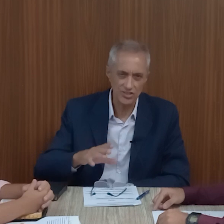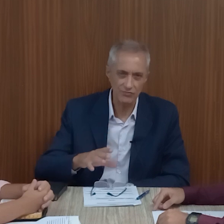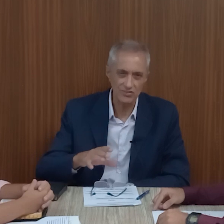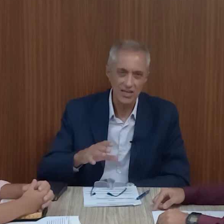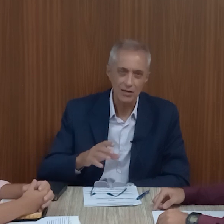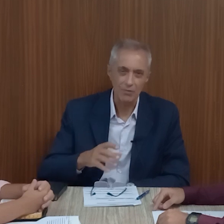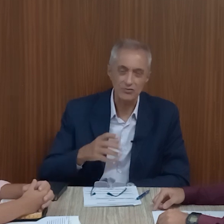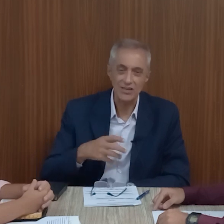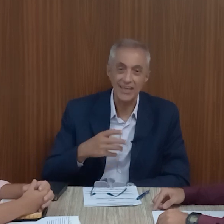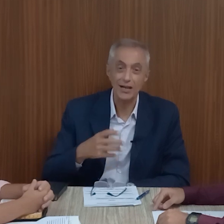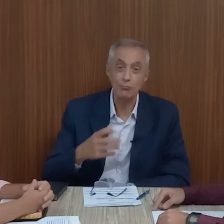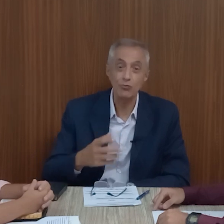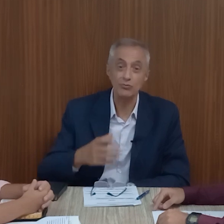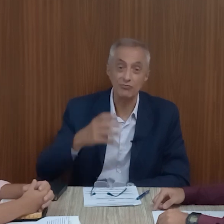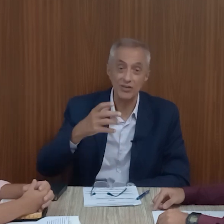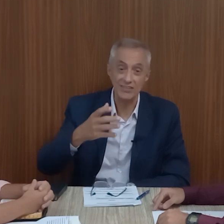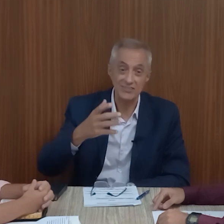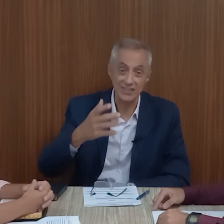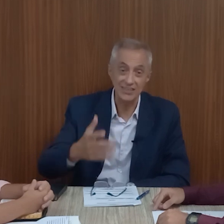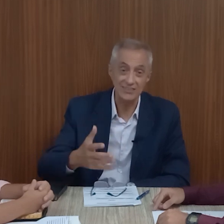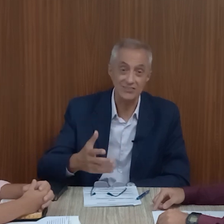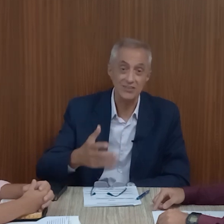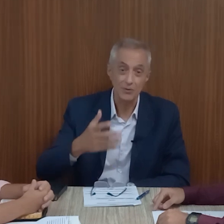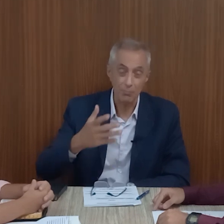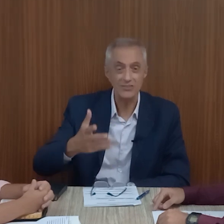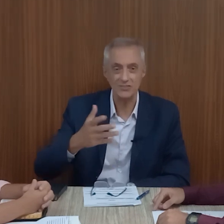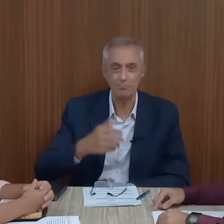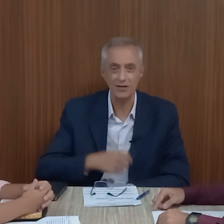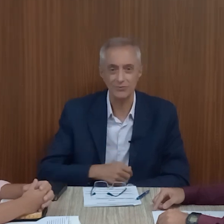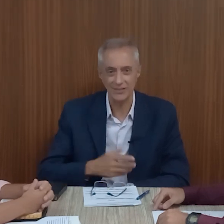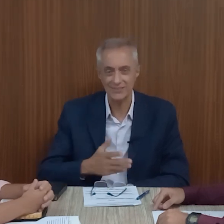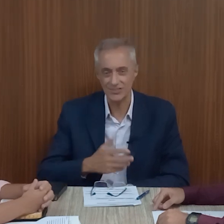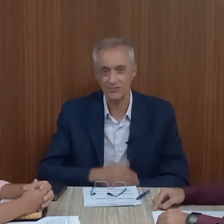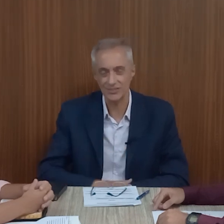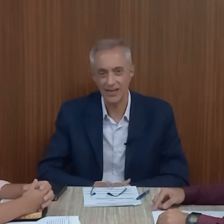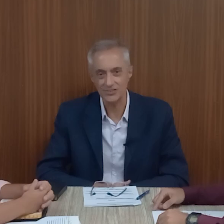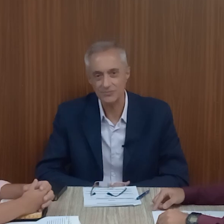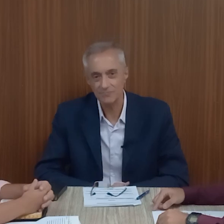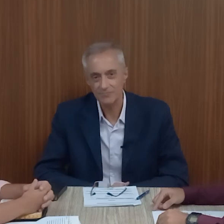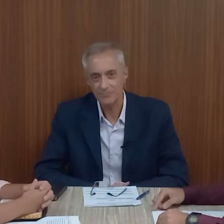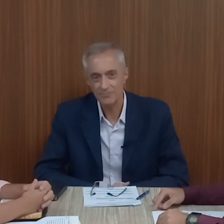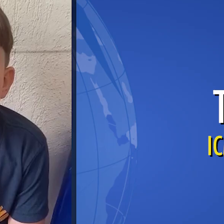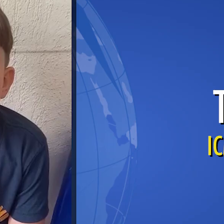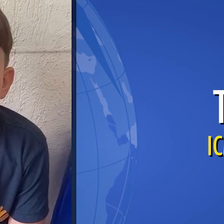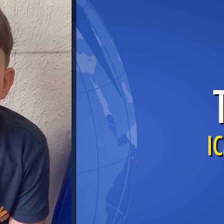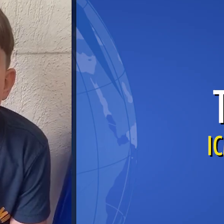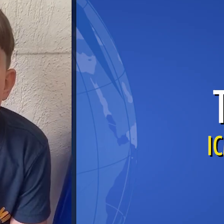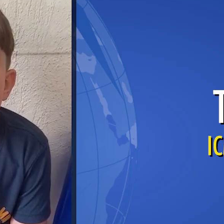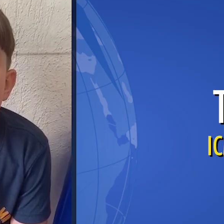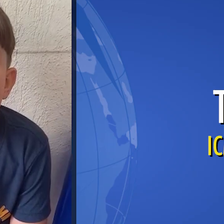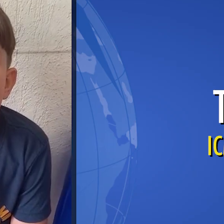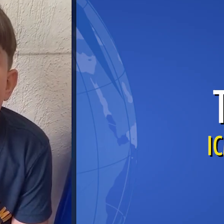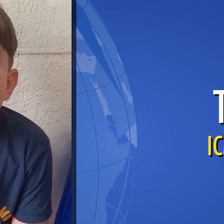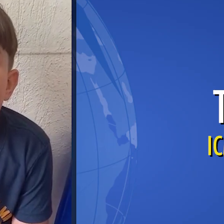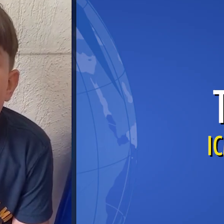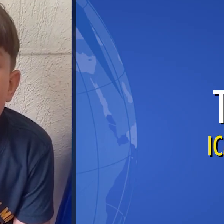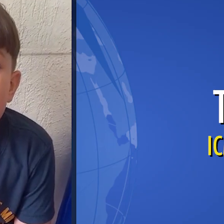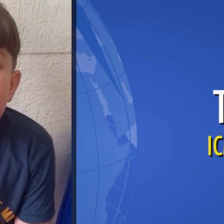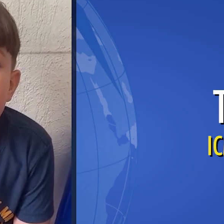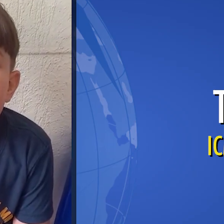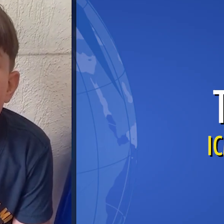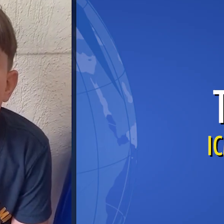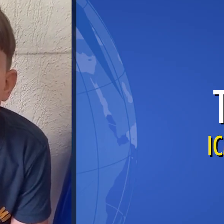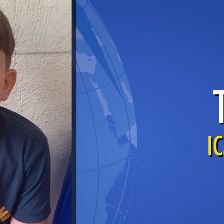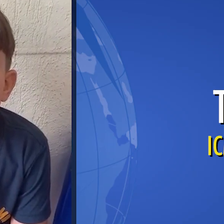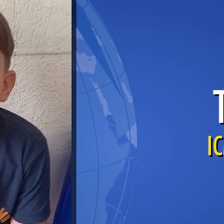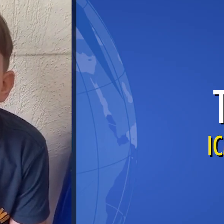respostas objetivas, mas nos alegra muito ver as crianças participando dessa atividade. Thales, qual é o preparo da